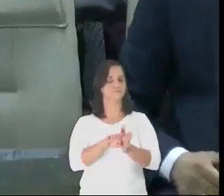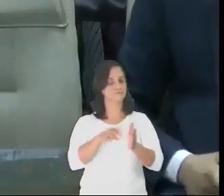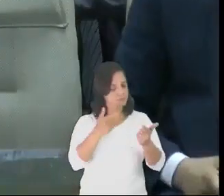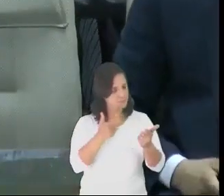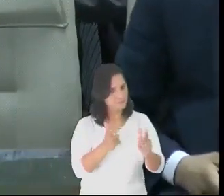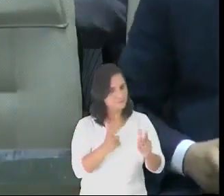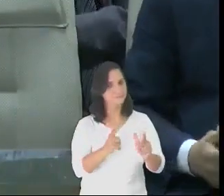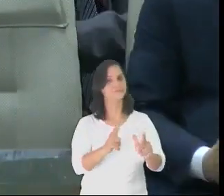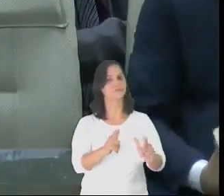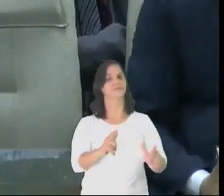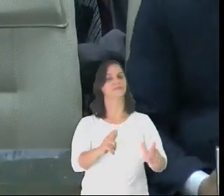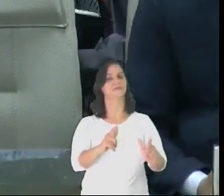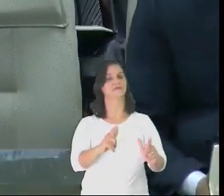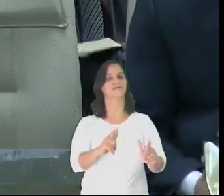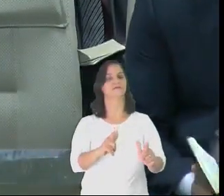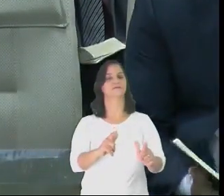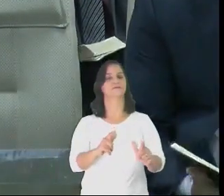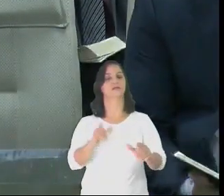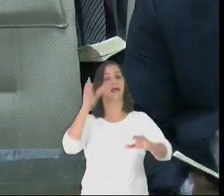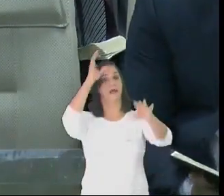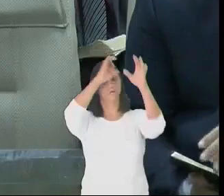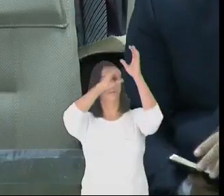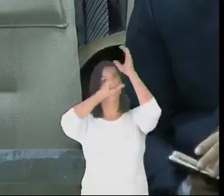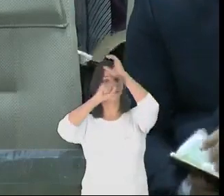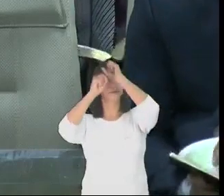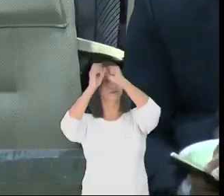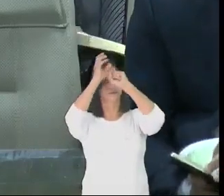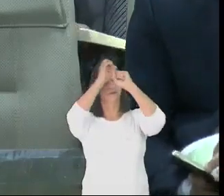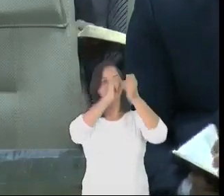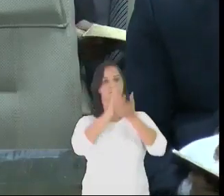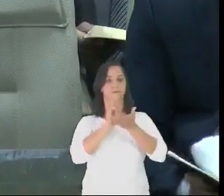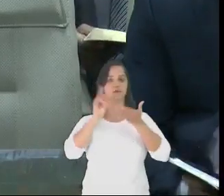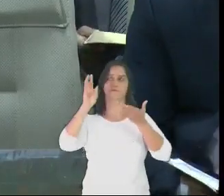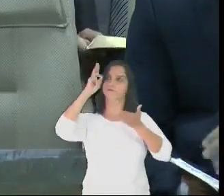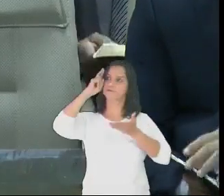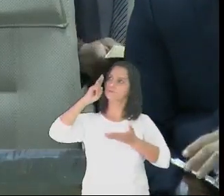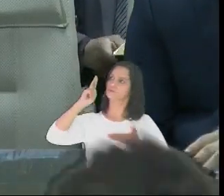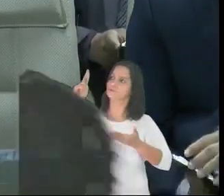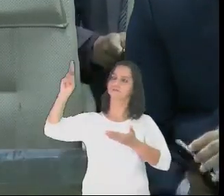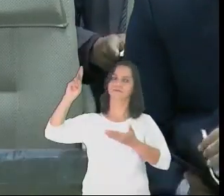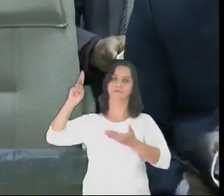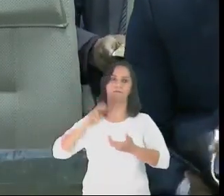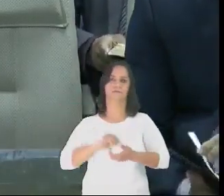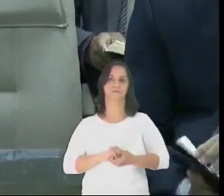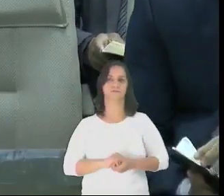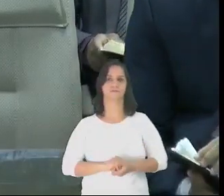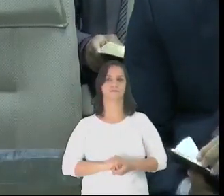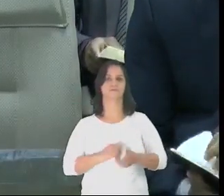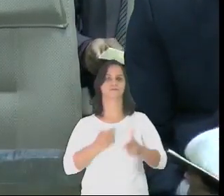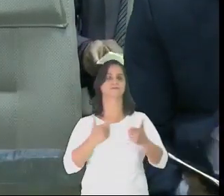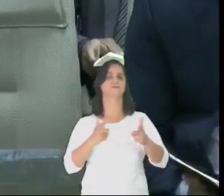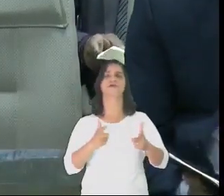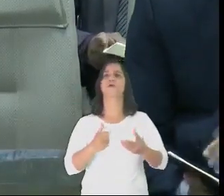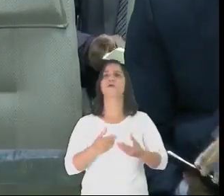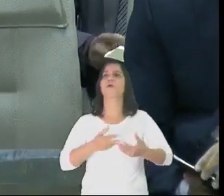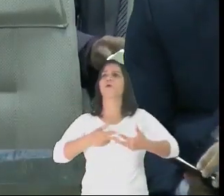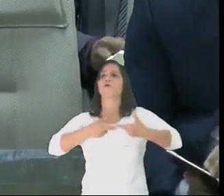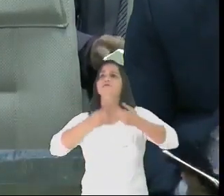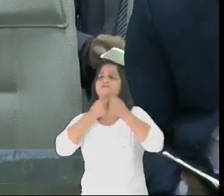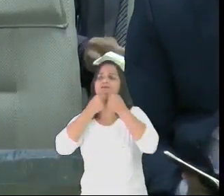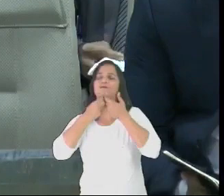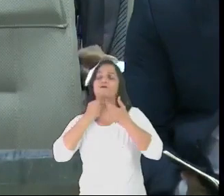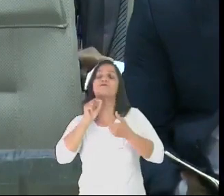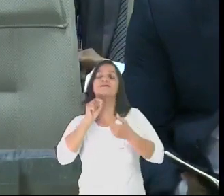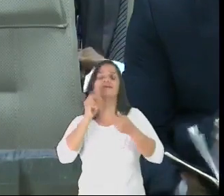vez para aprendermos a palavra do Senhor. Não há coisa melhor do que aprender,